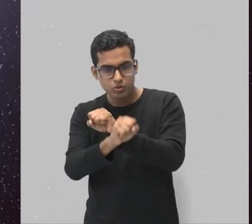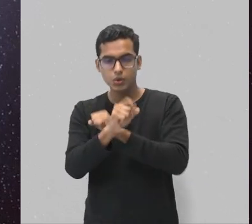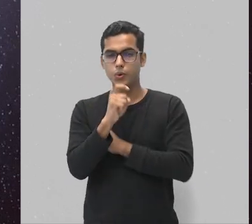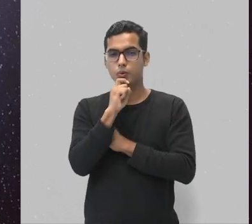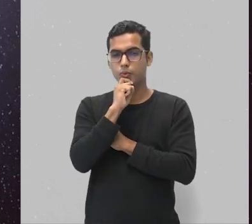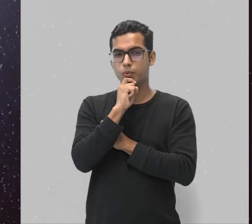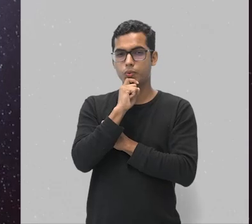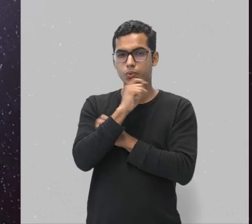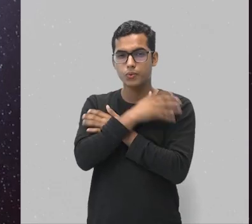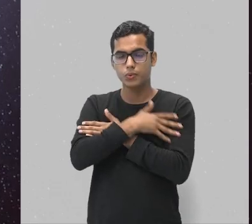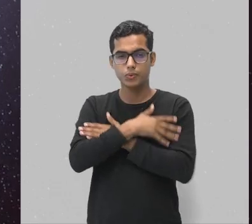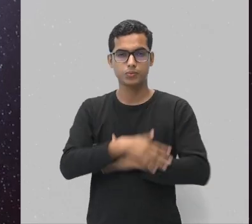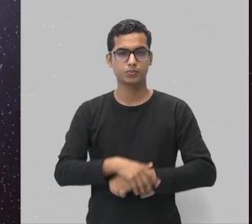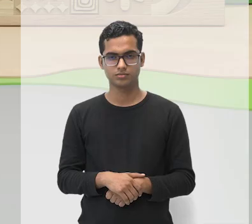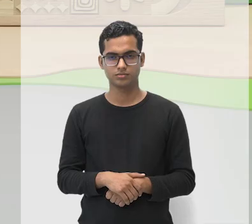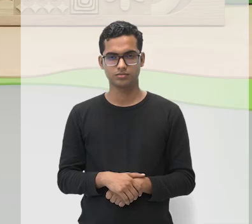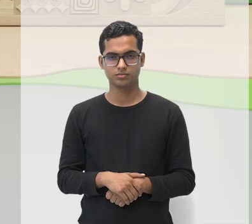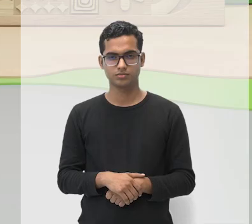fria.